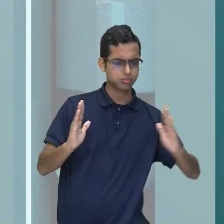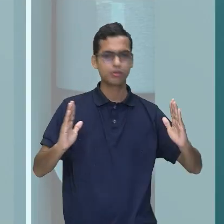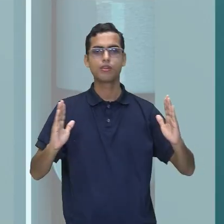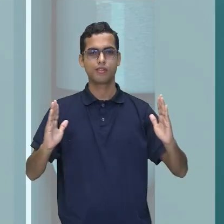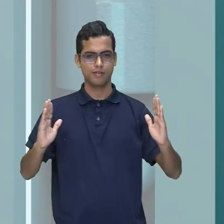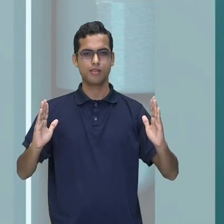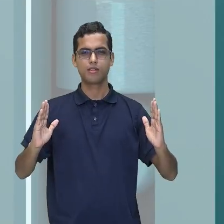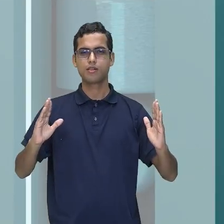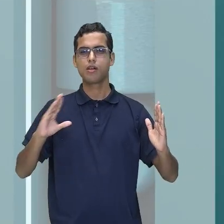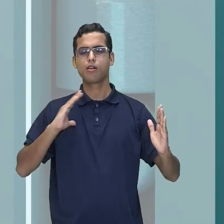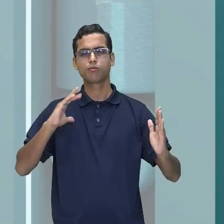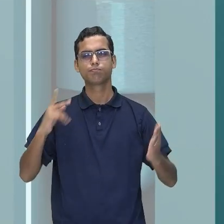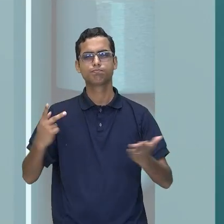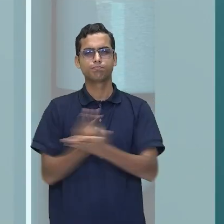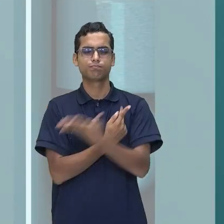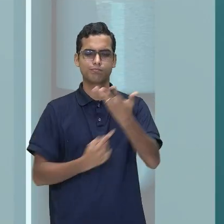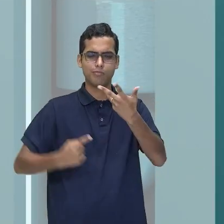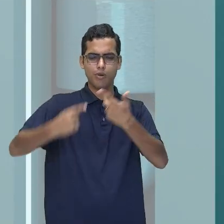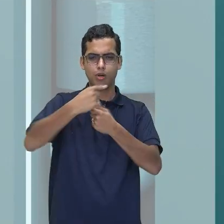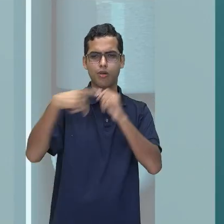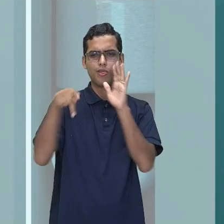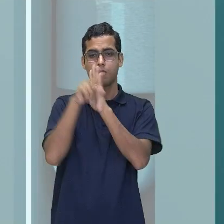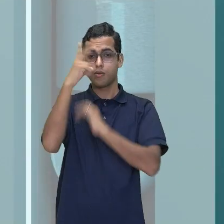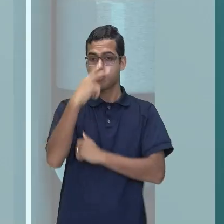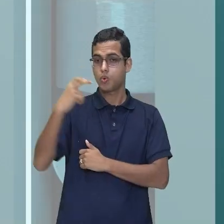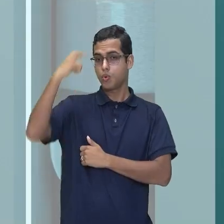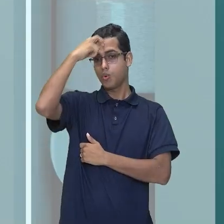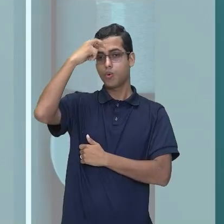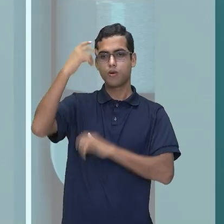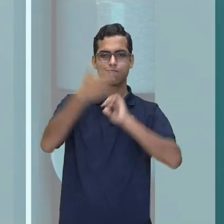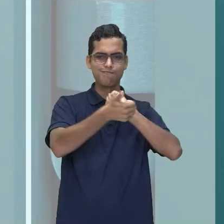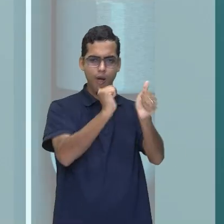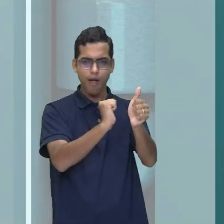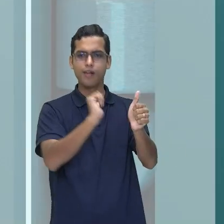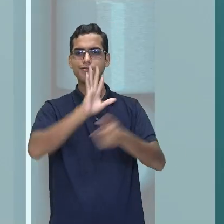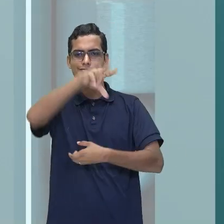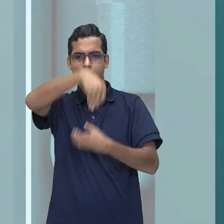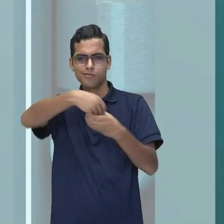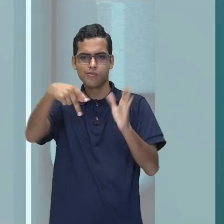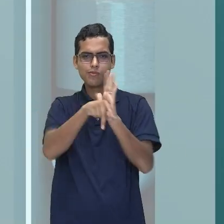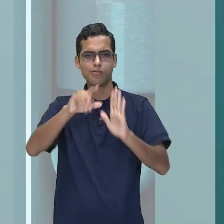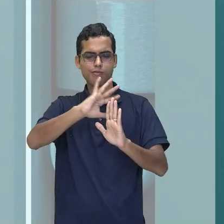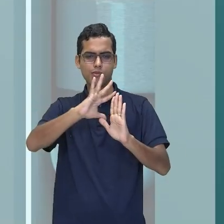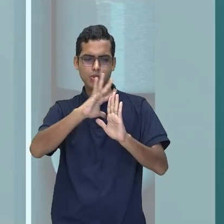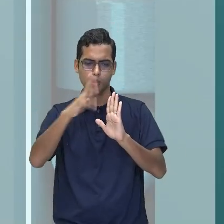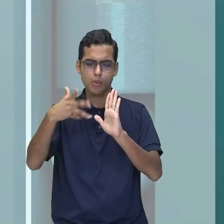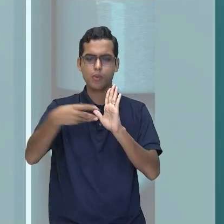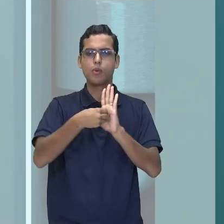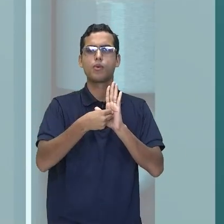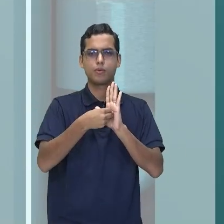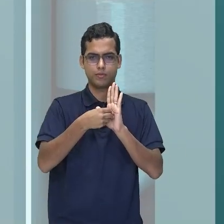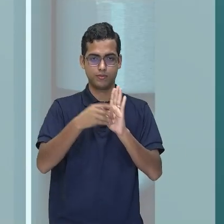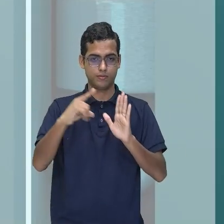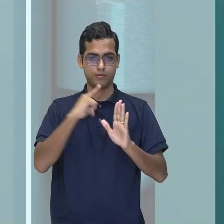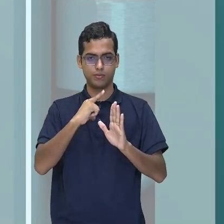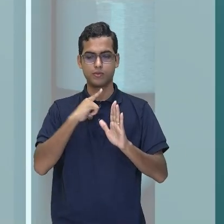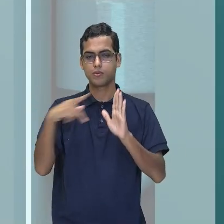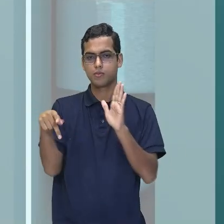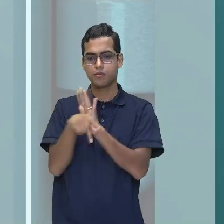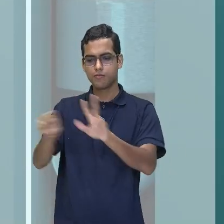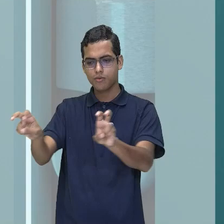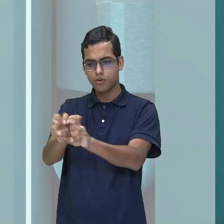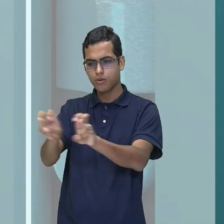desses fenômenos culturais que é o esporte na presença do handball e